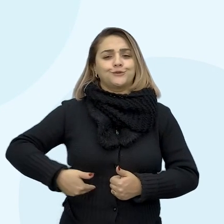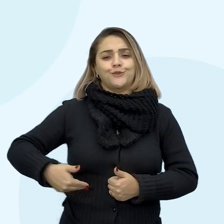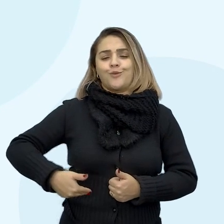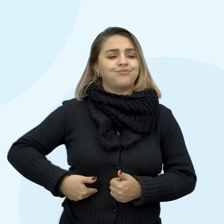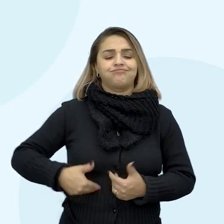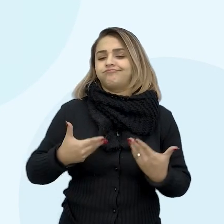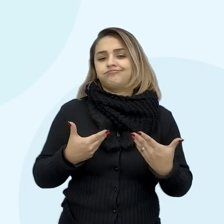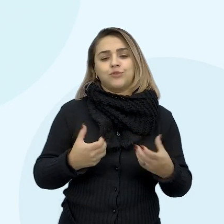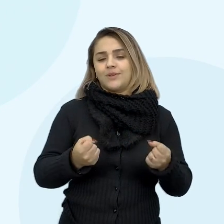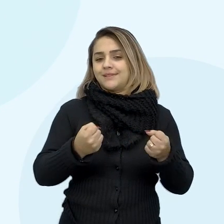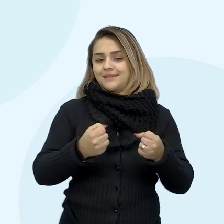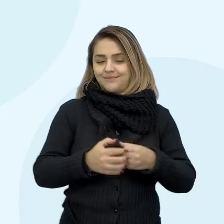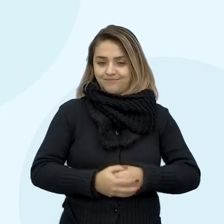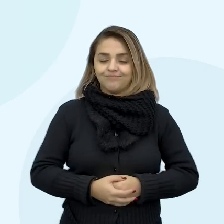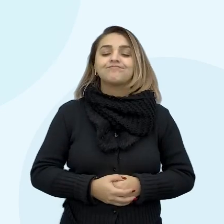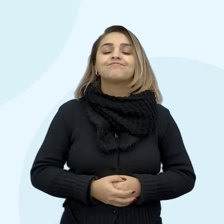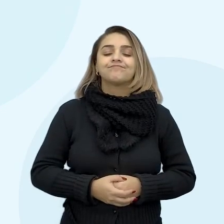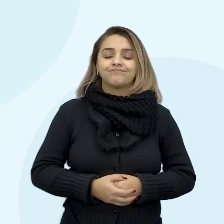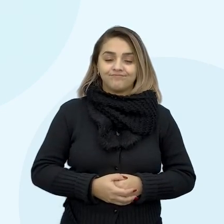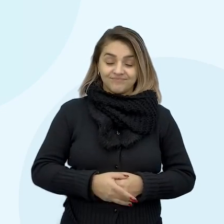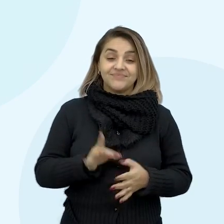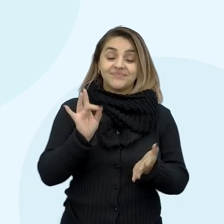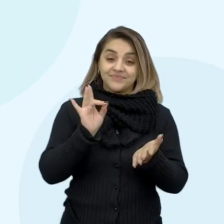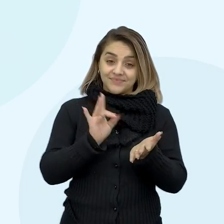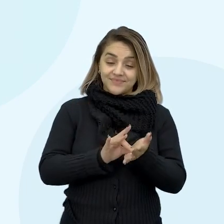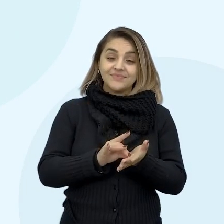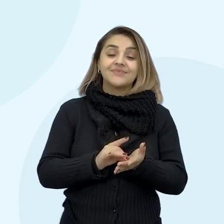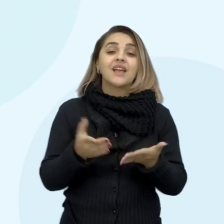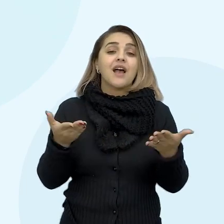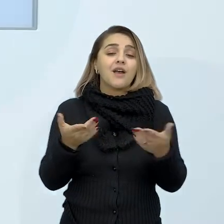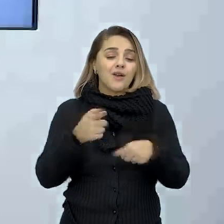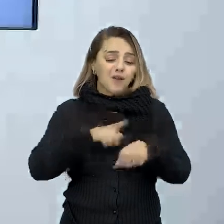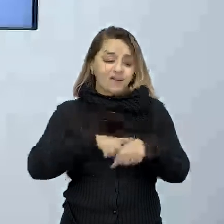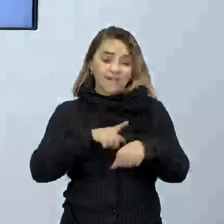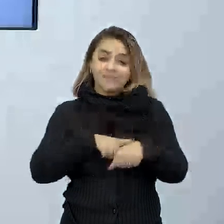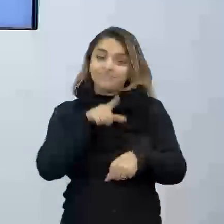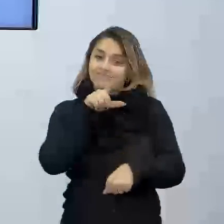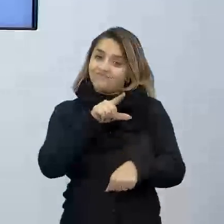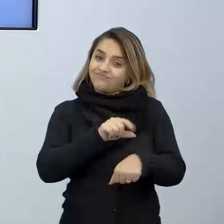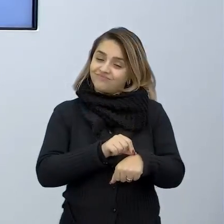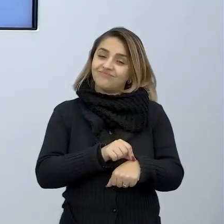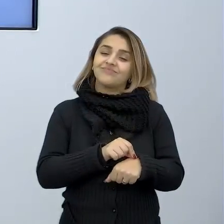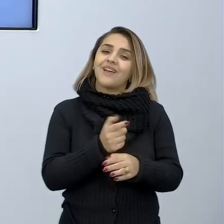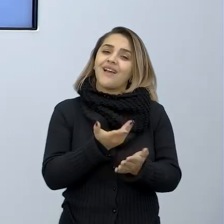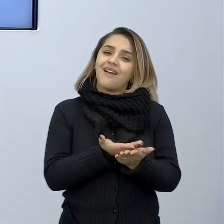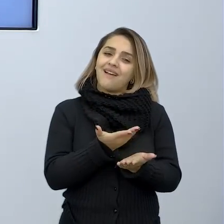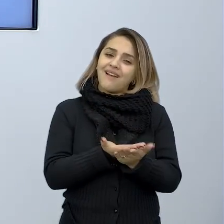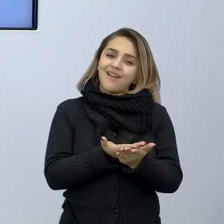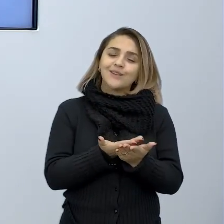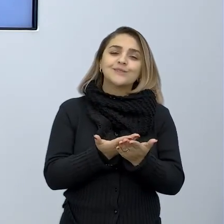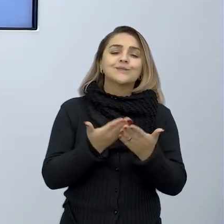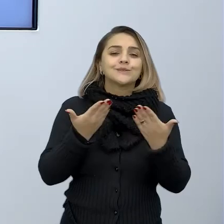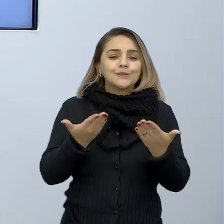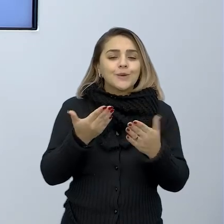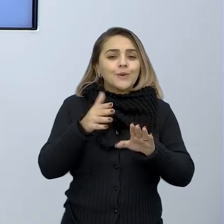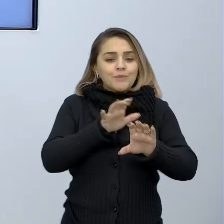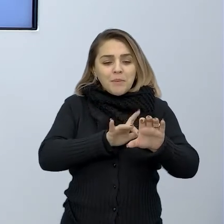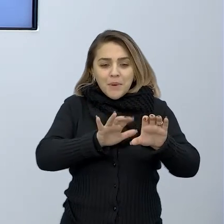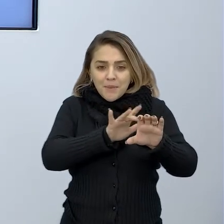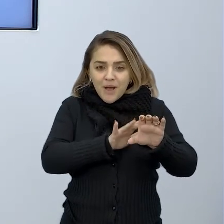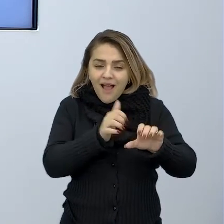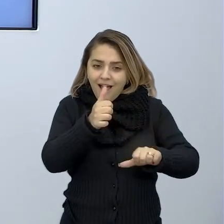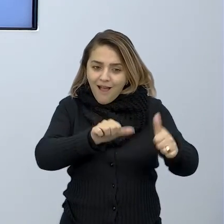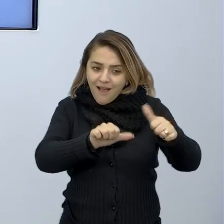Realmente. Gente, estamos chegando aqui ao fim do nosso encontro. Eu peço que vocês avaliem a